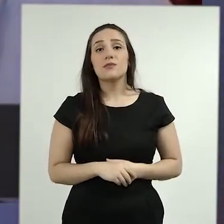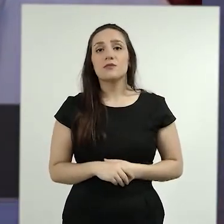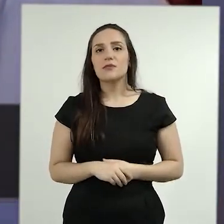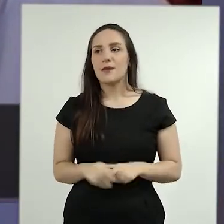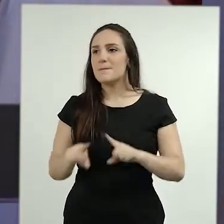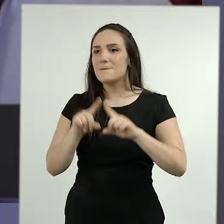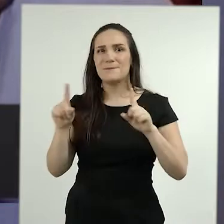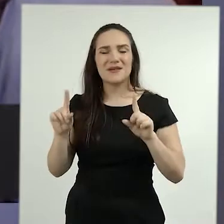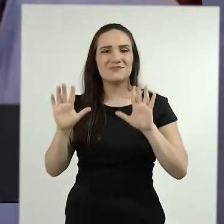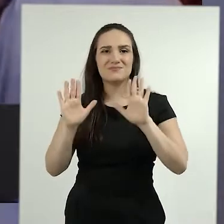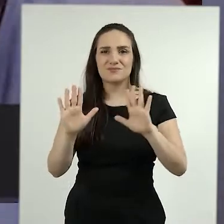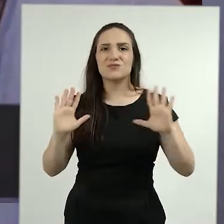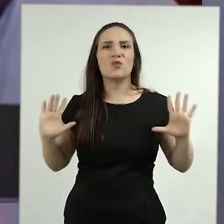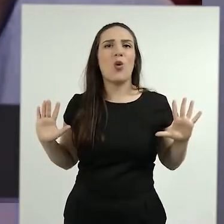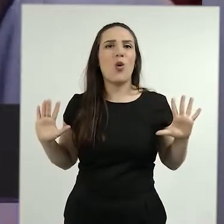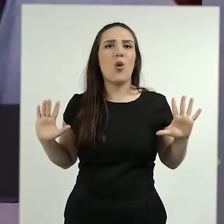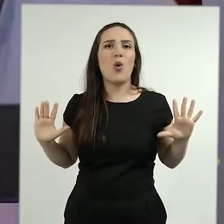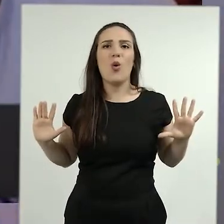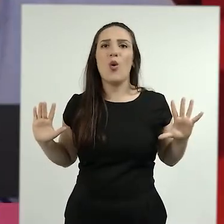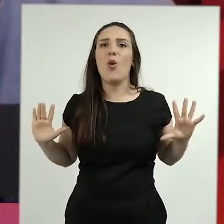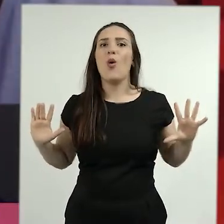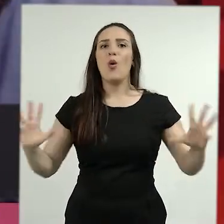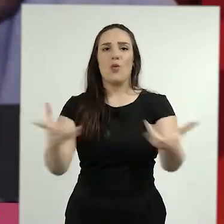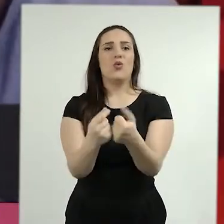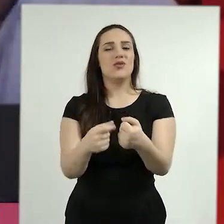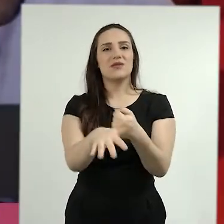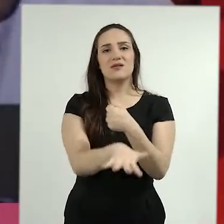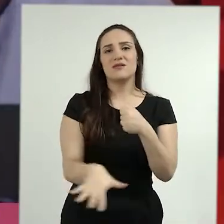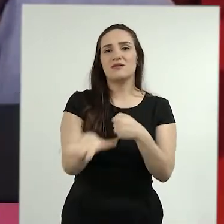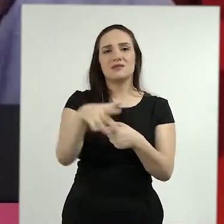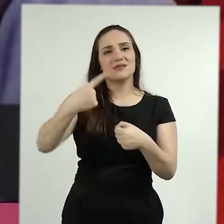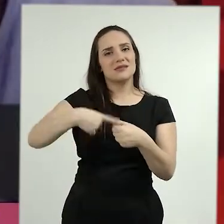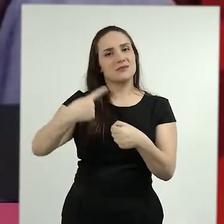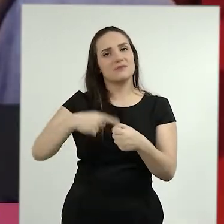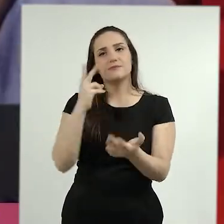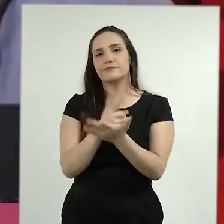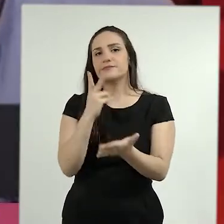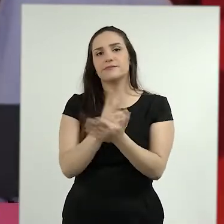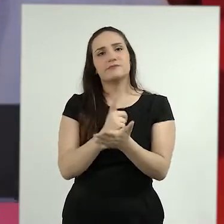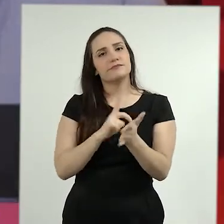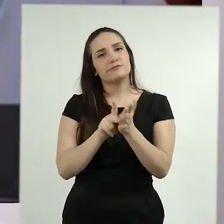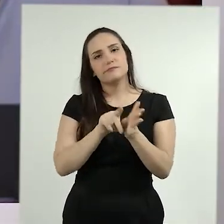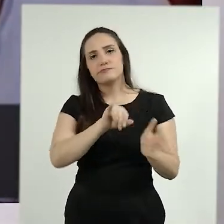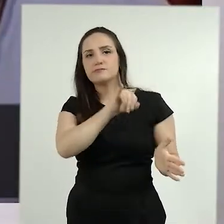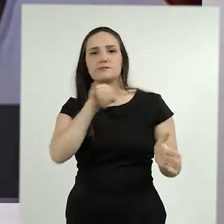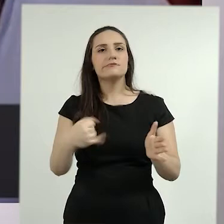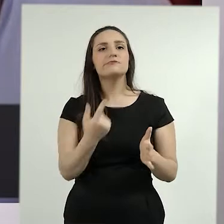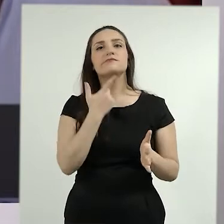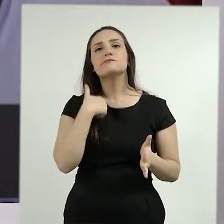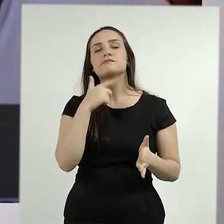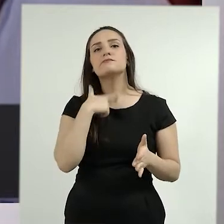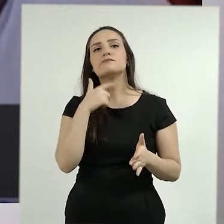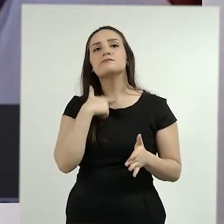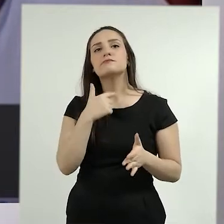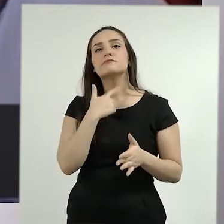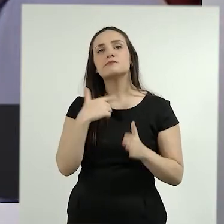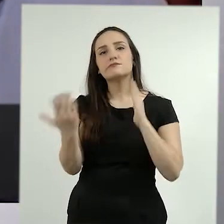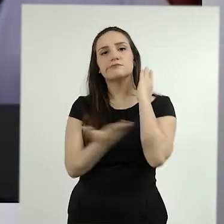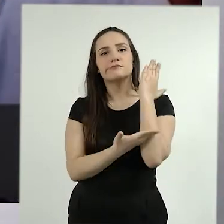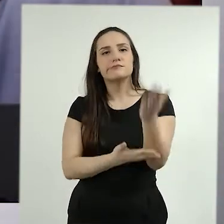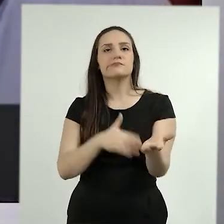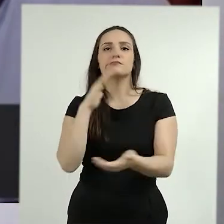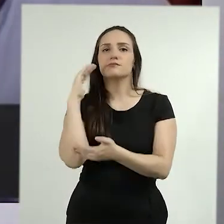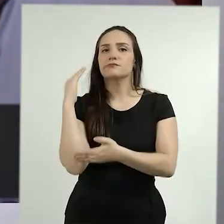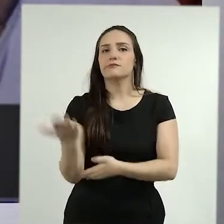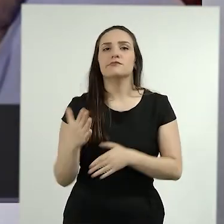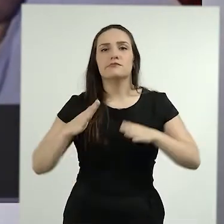né? Sim. Mas todas as cidades, como São Paulo, qualquer outra grande cidade, sempre vai ter